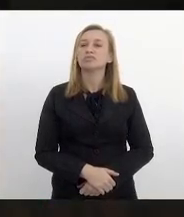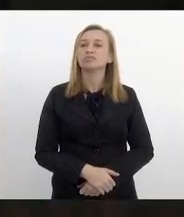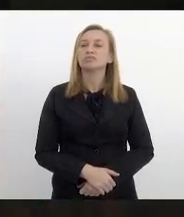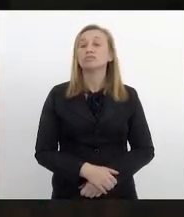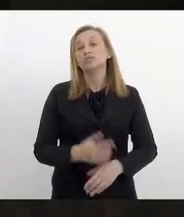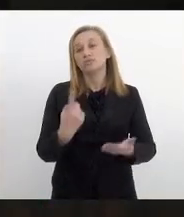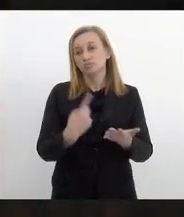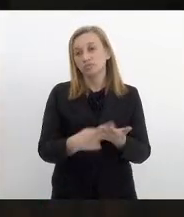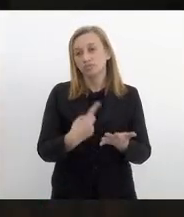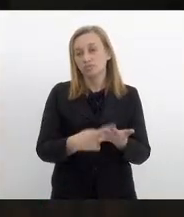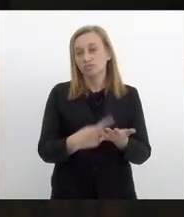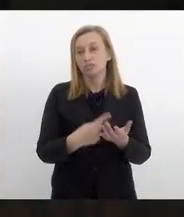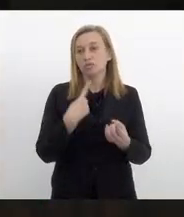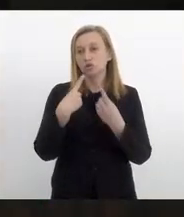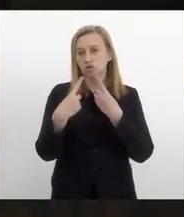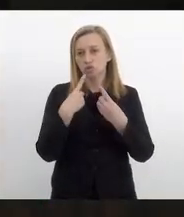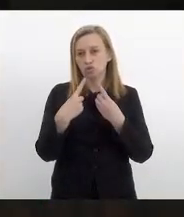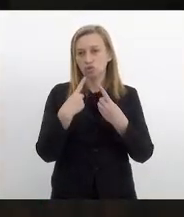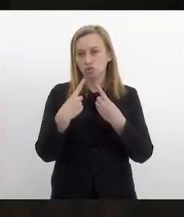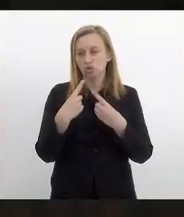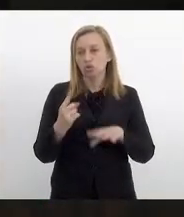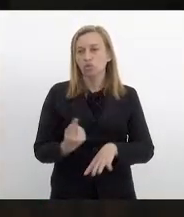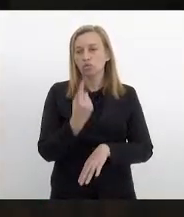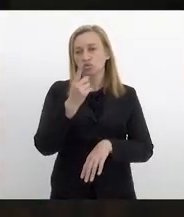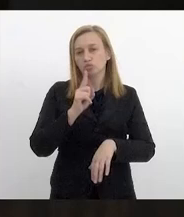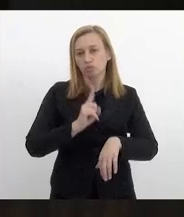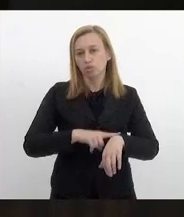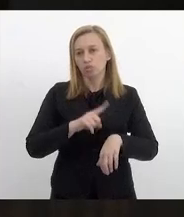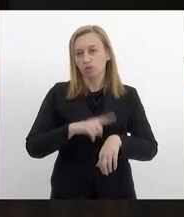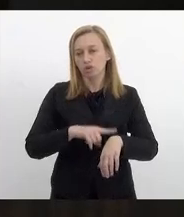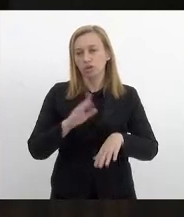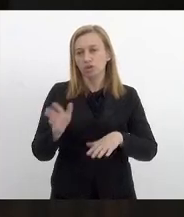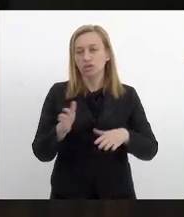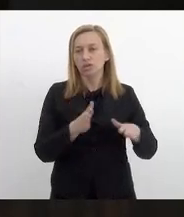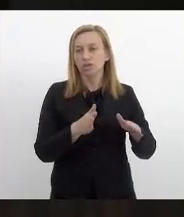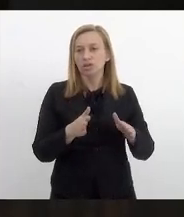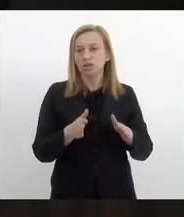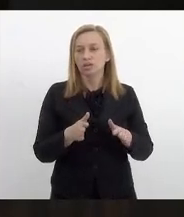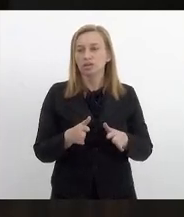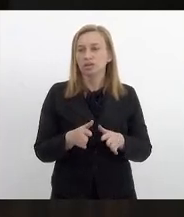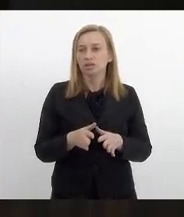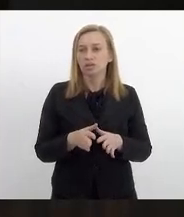conforme o acordado, vamos discuti-lo num único momento, mas até a presente